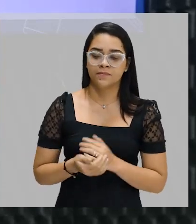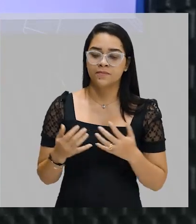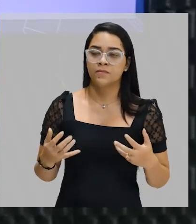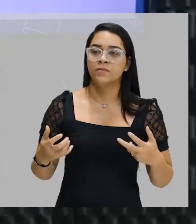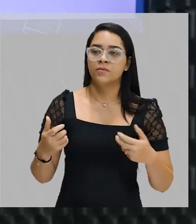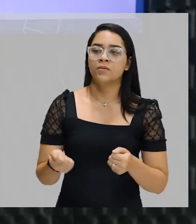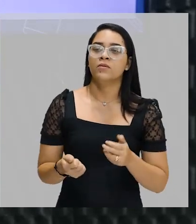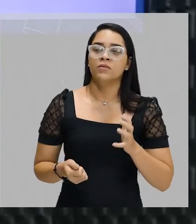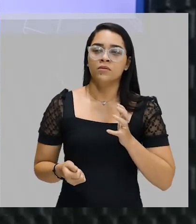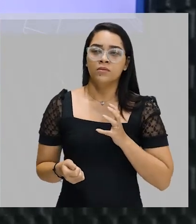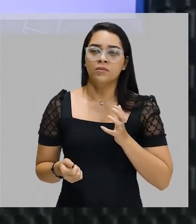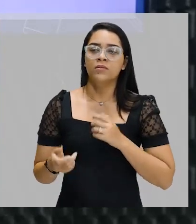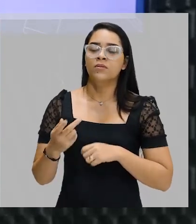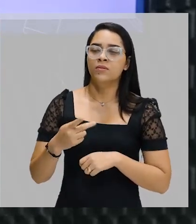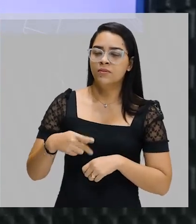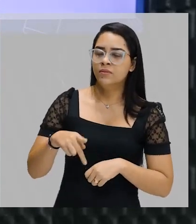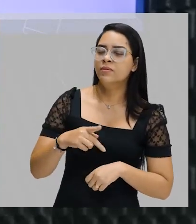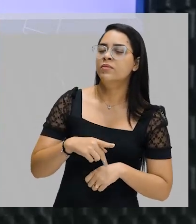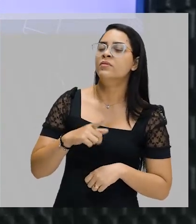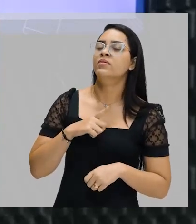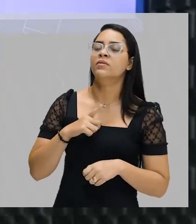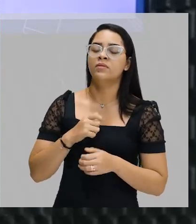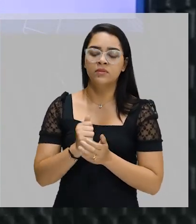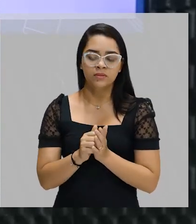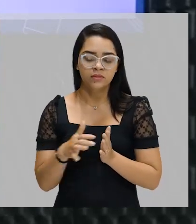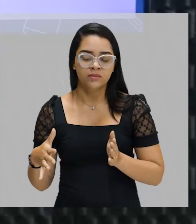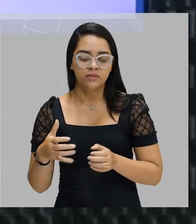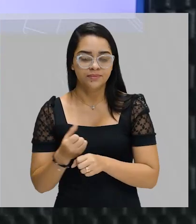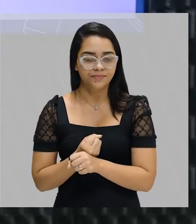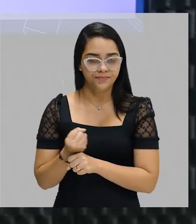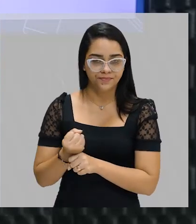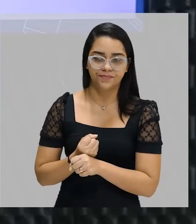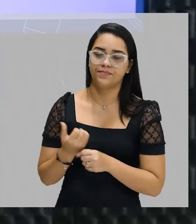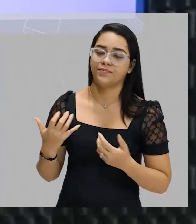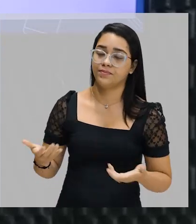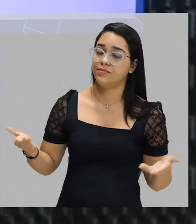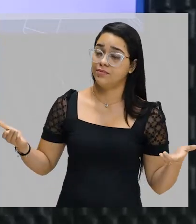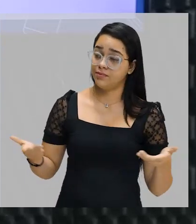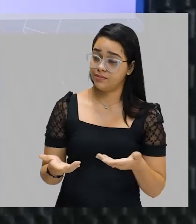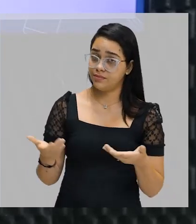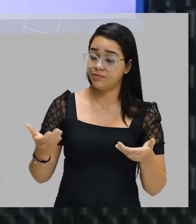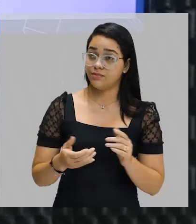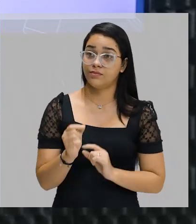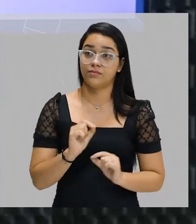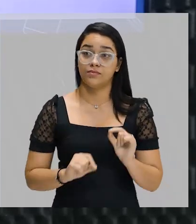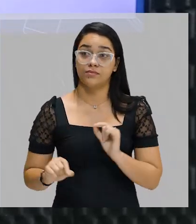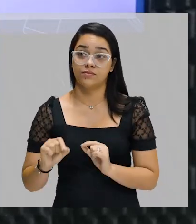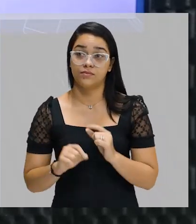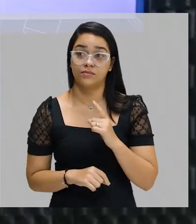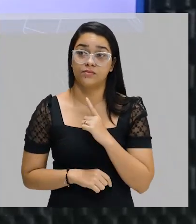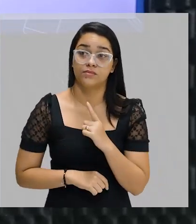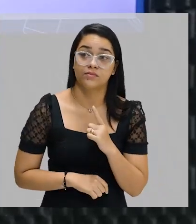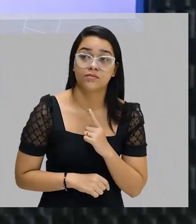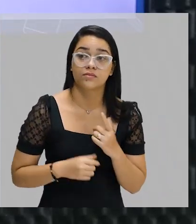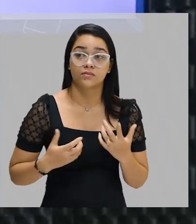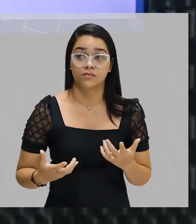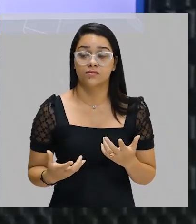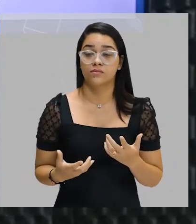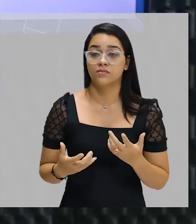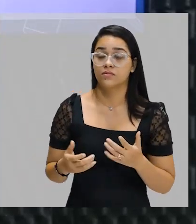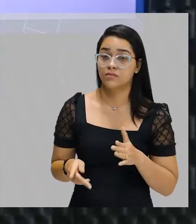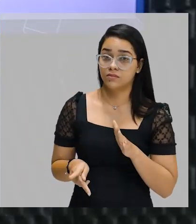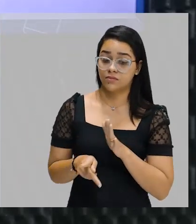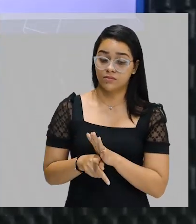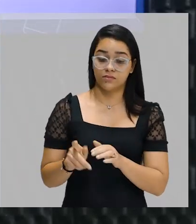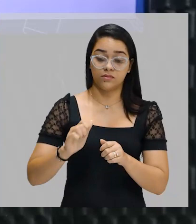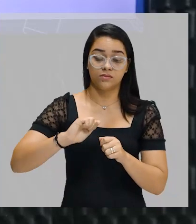a riqueza que um país produz durante um ano, tá certo? Hoje, galera, devido ainda a efeitos,